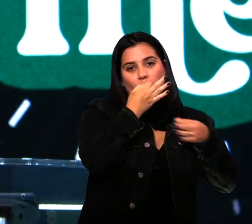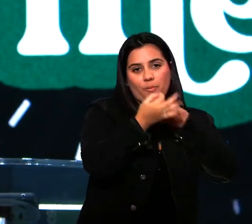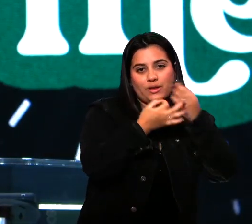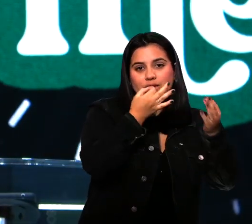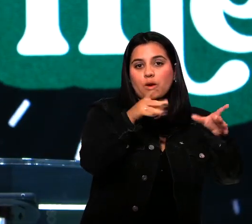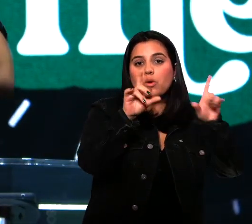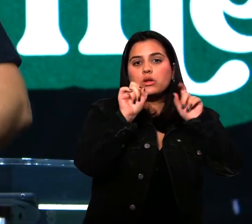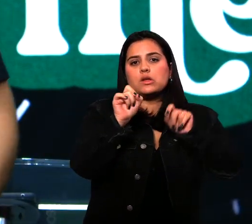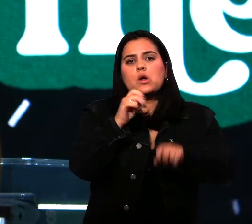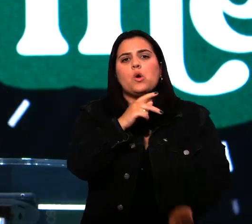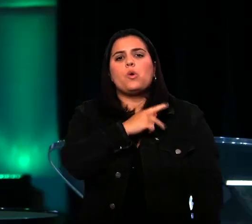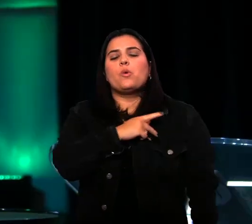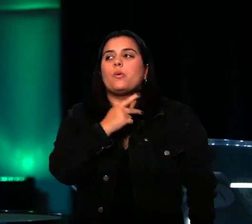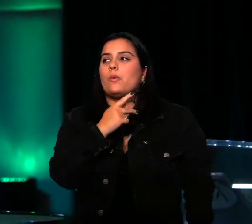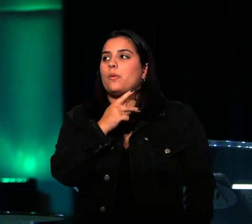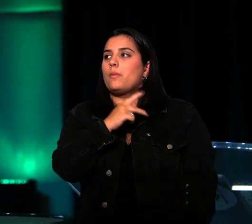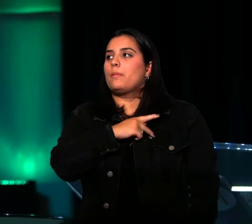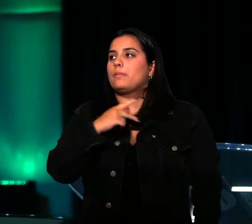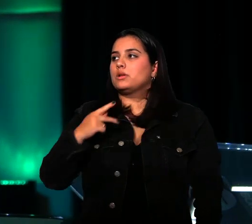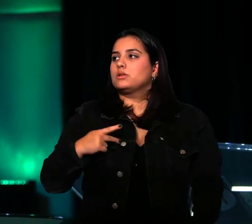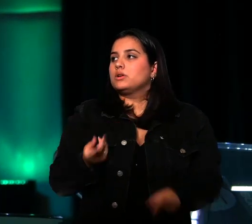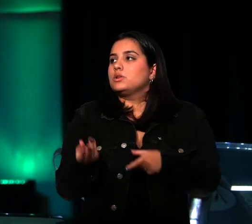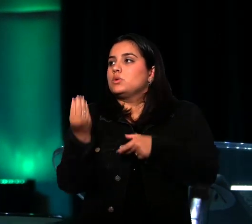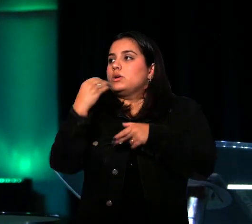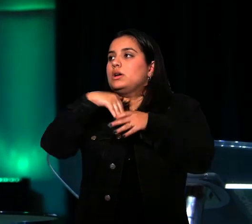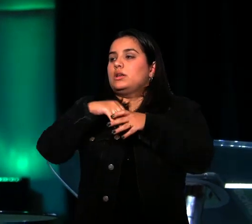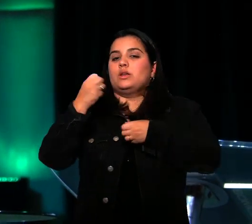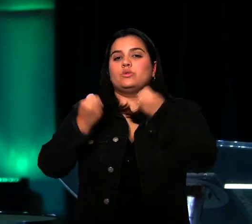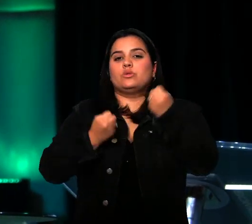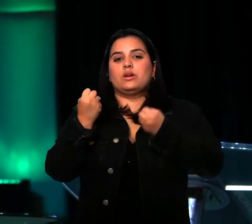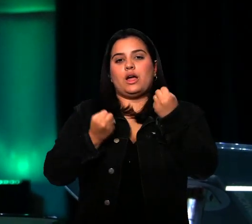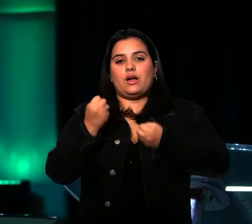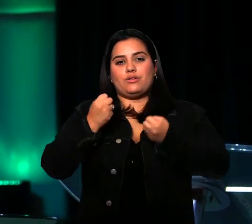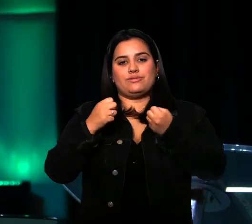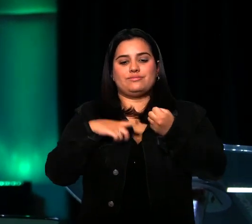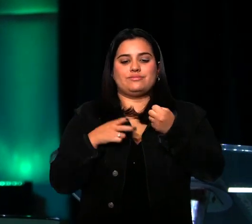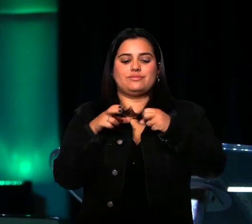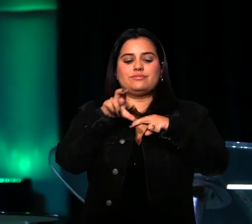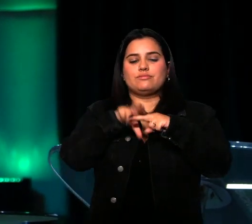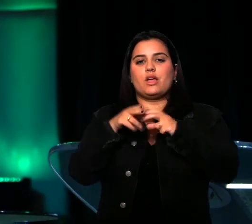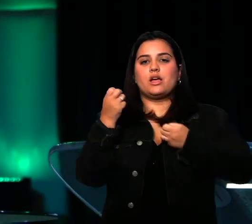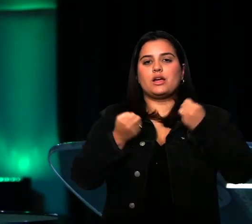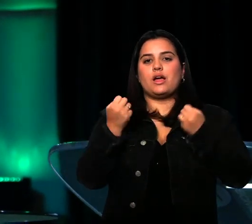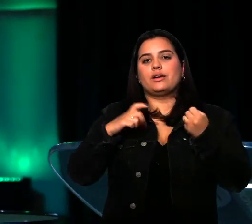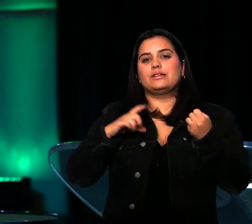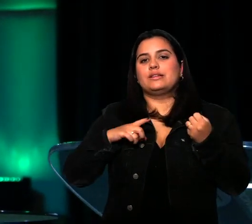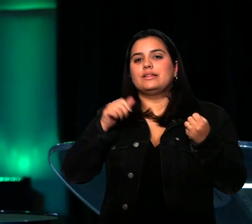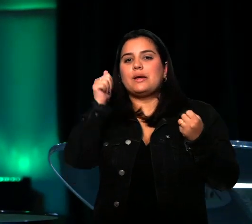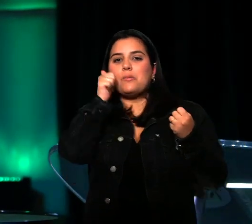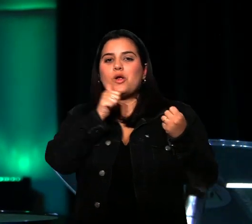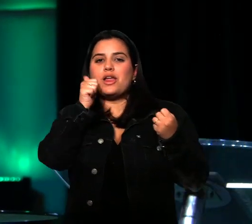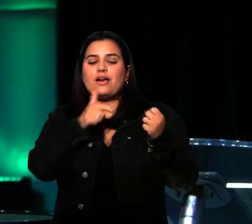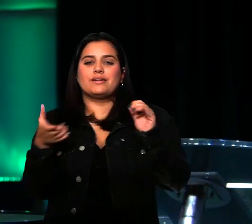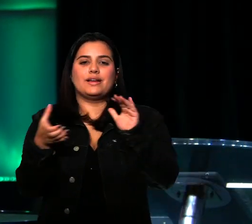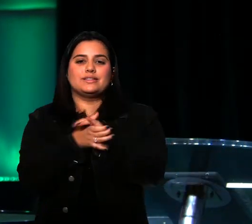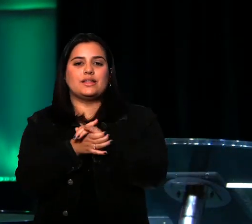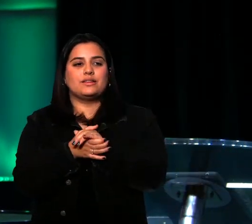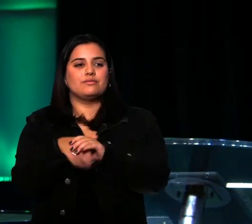provado depois de uma mensagem é quando ele entra no carro e senta do lado da esposa dele. Vou até fazer assim para não me ver aqui.